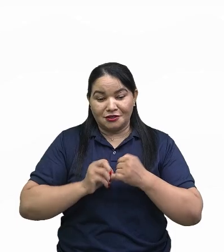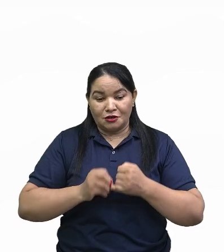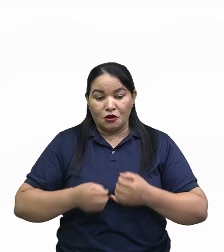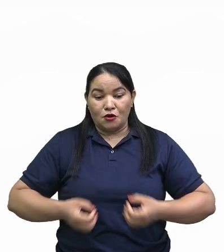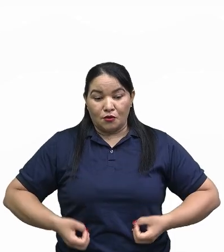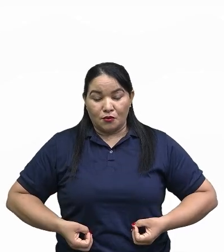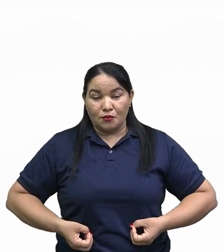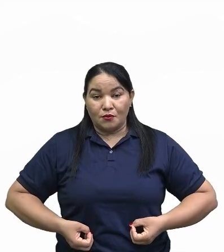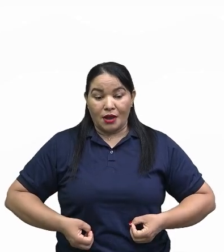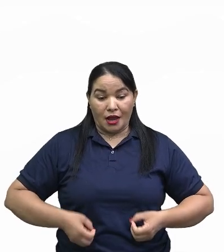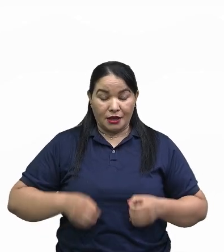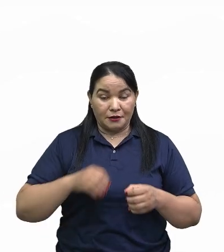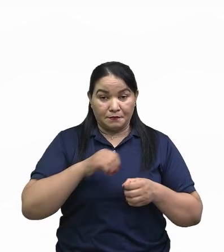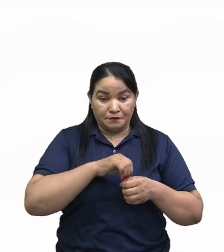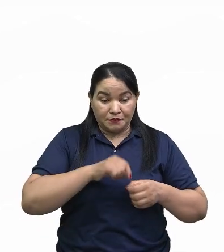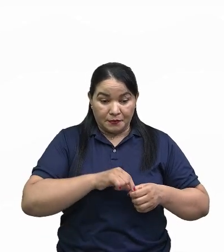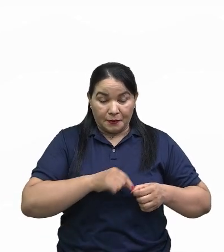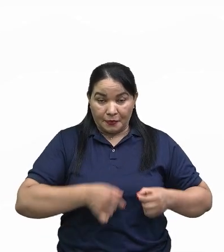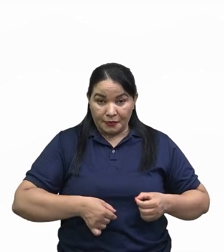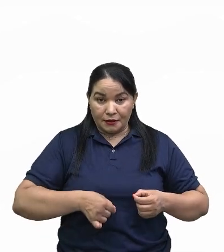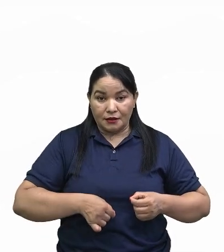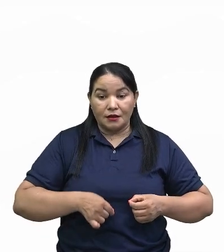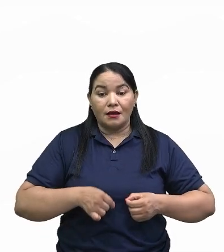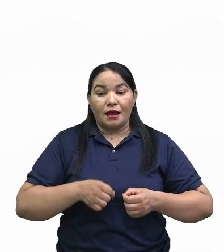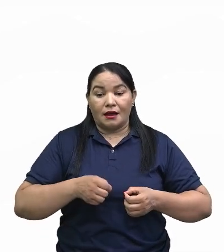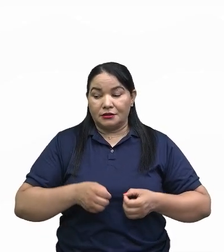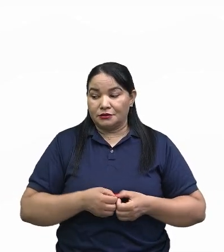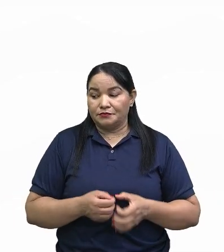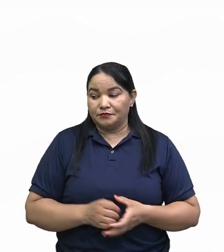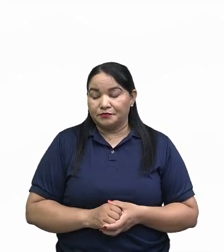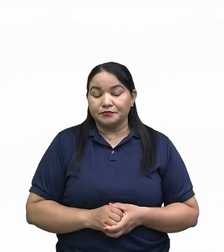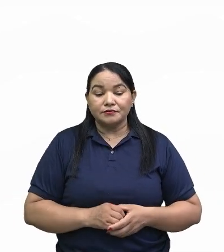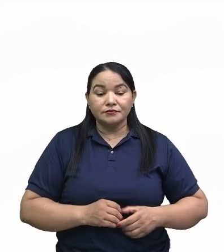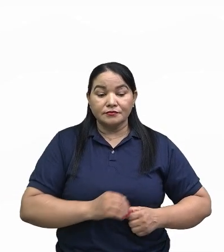amarelo. Ela é a representação das glândulas suprarrenais. Em cima de